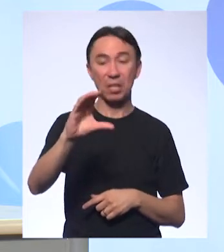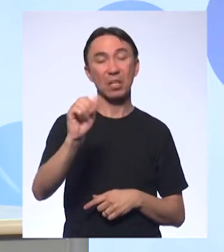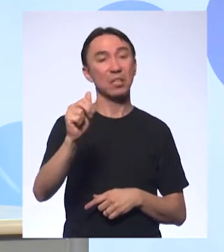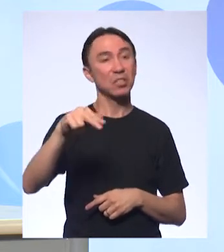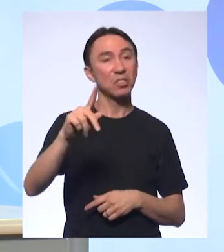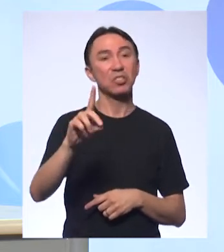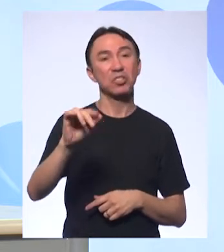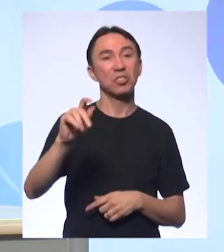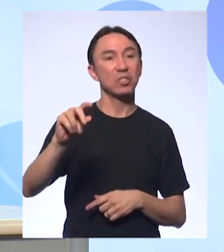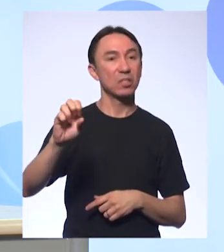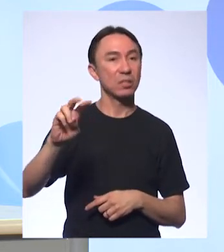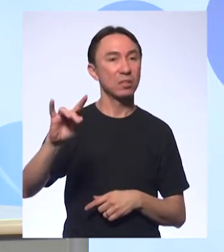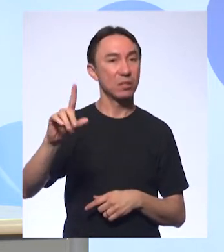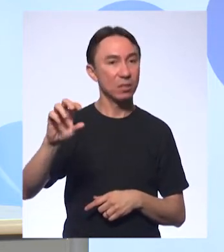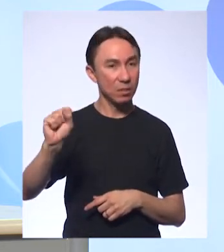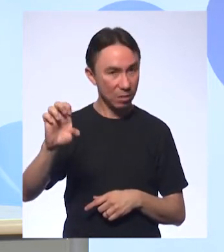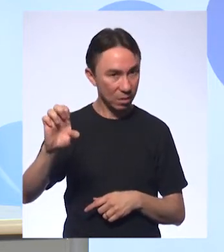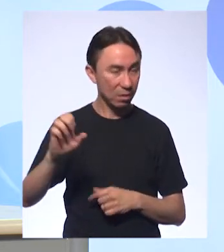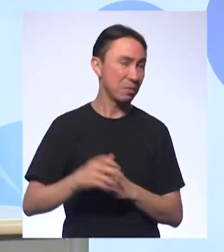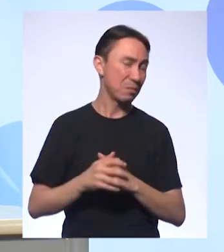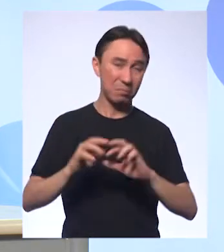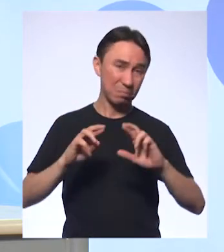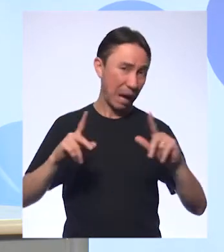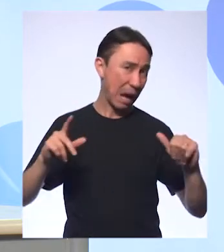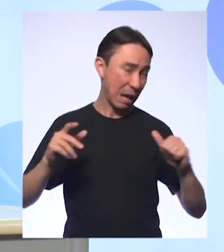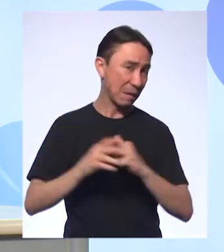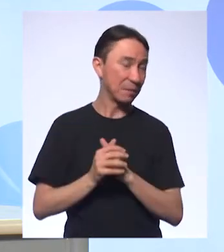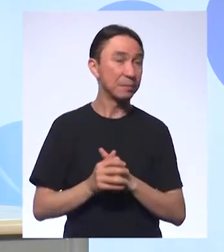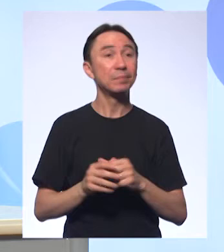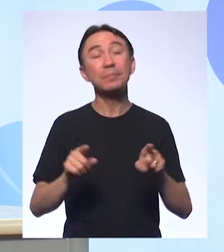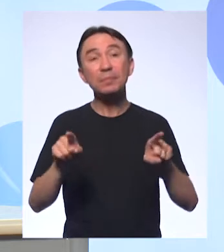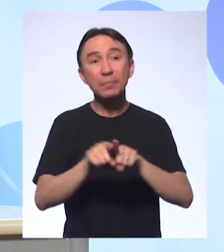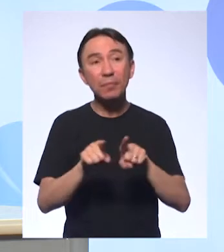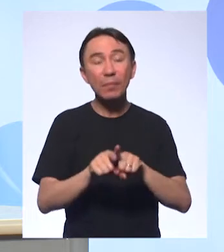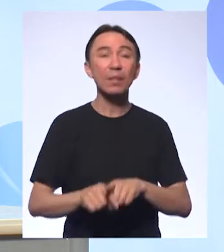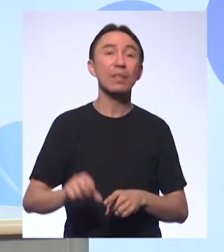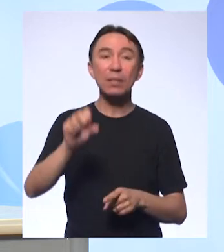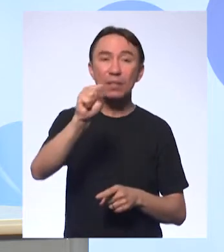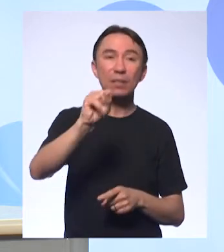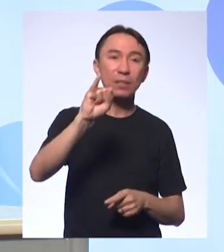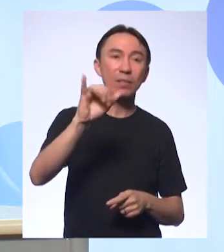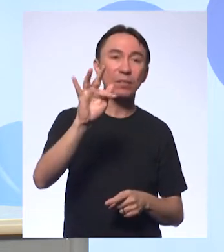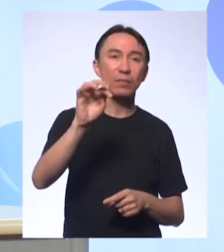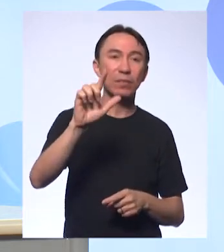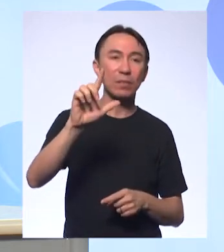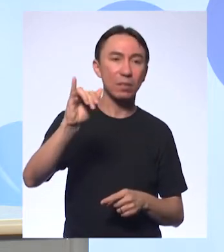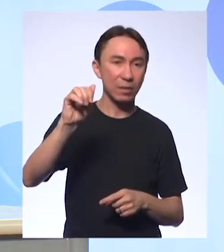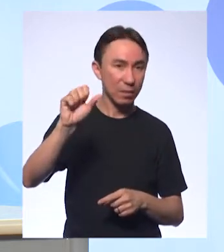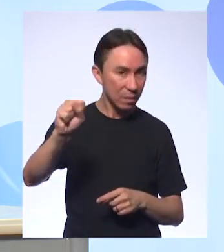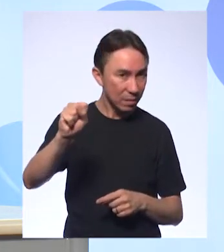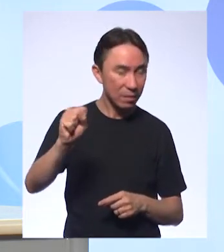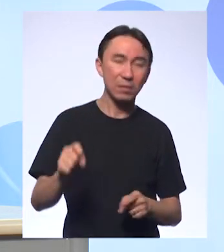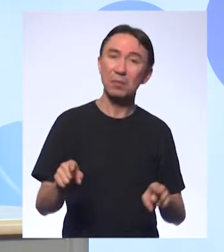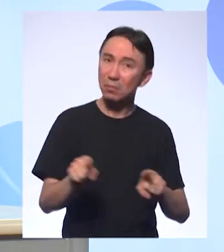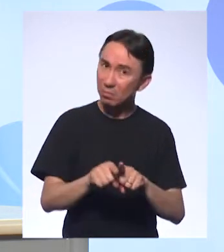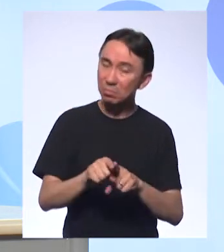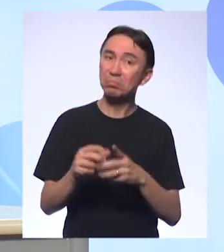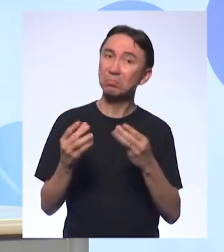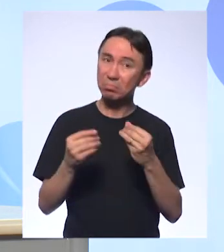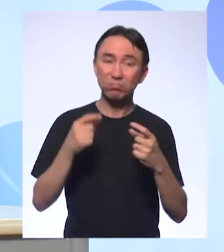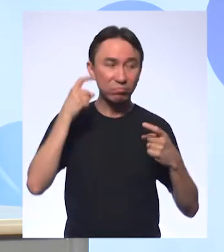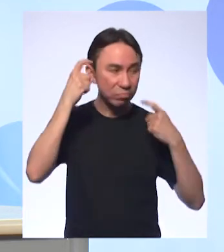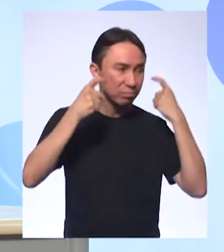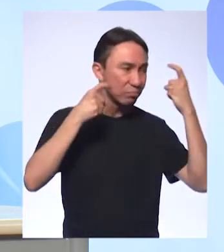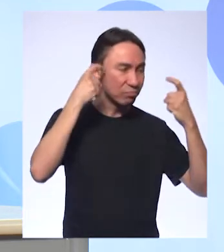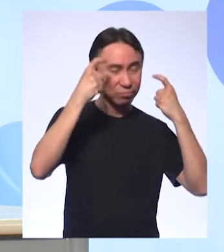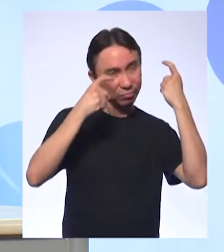professora Eronildo. Boa tarde, professor. Olha, a sífilis aparece bastante aqui, uma preocupação muito grande, né, Joel? Já vai fazer um comentário,